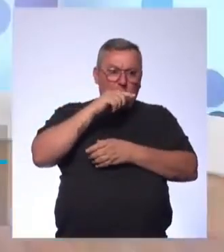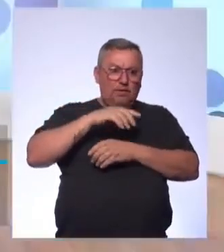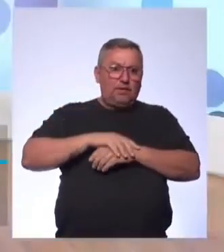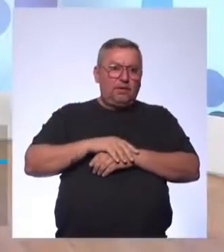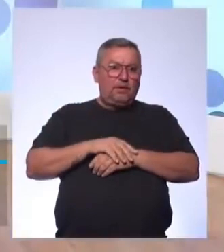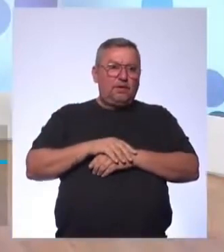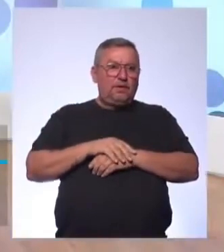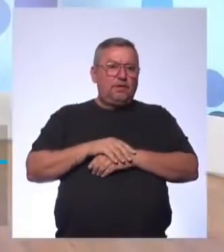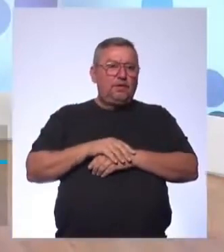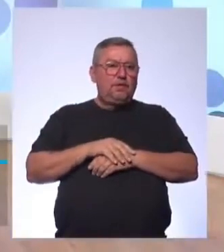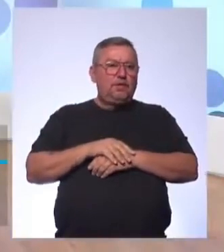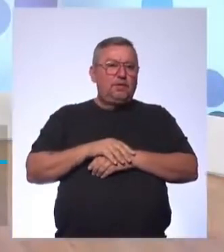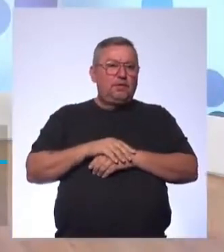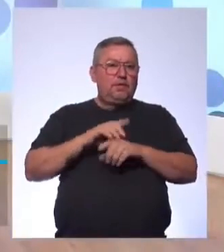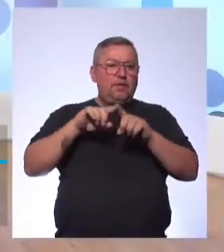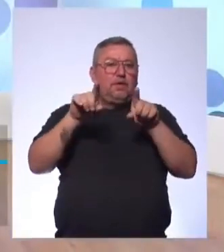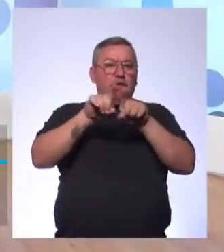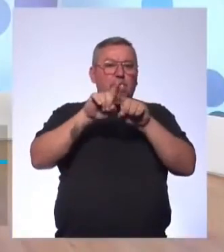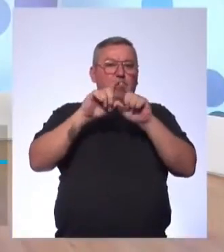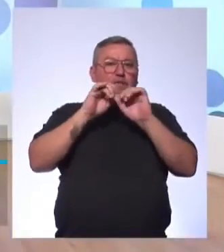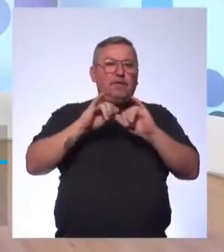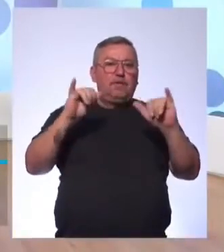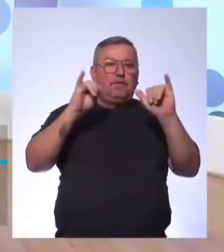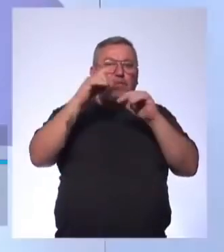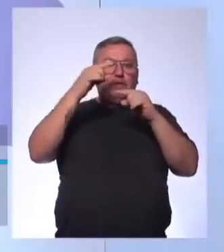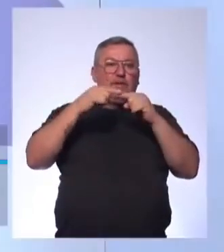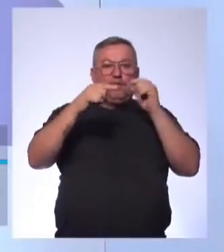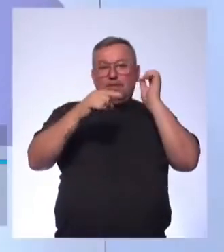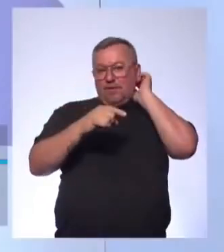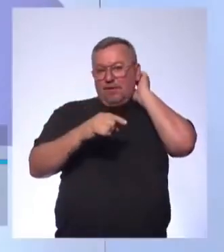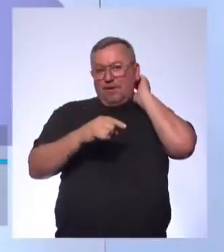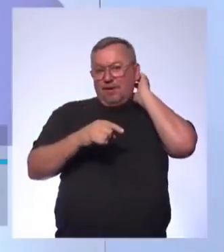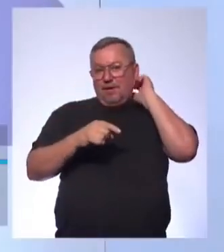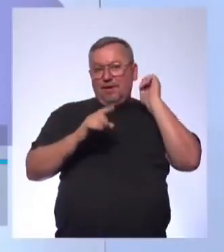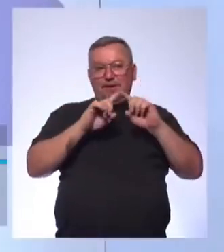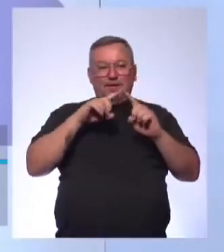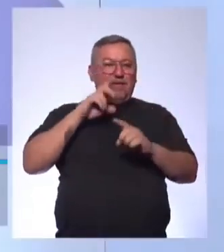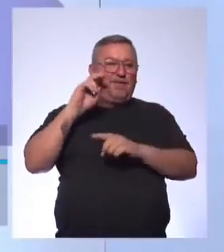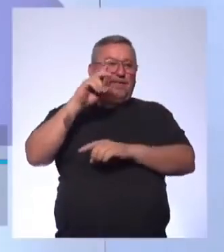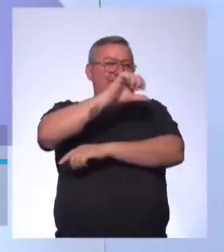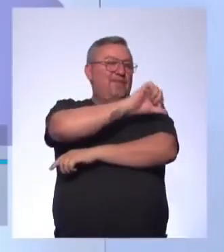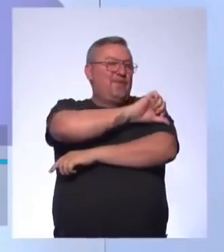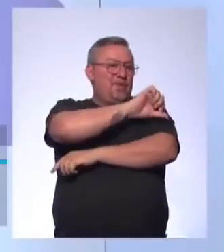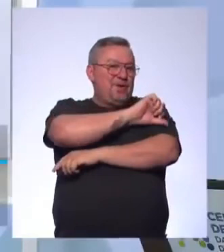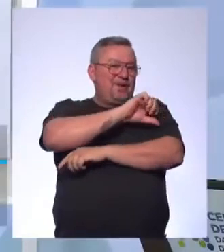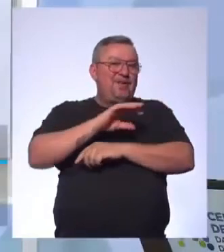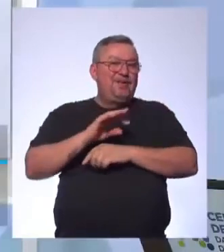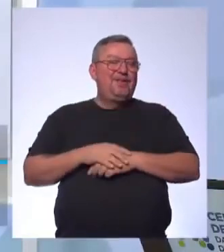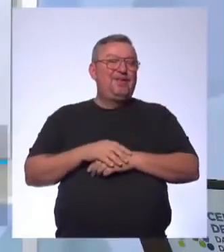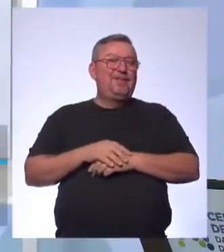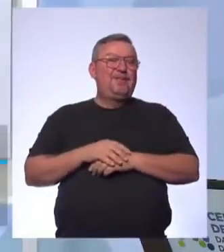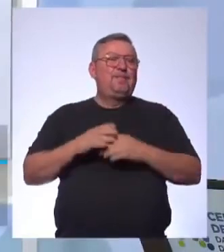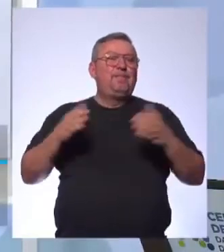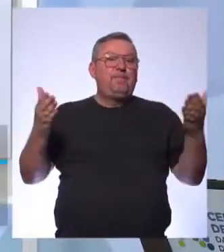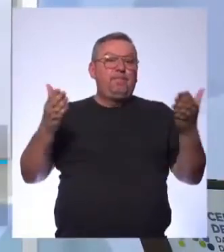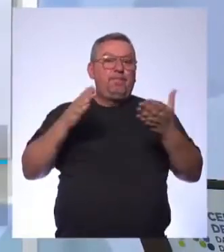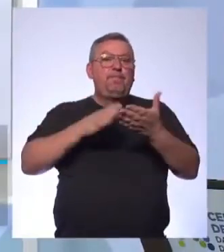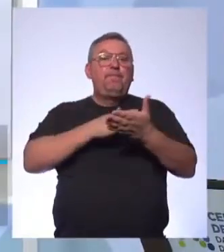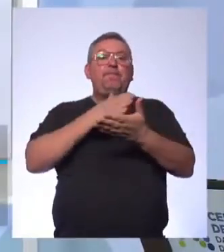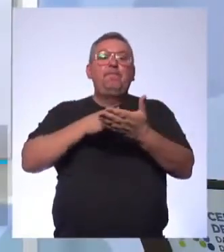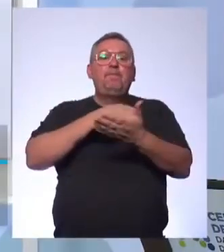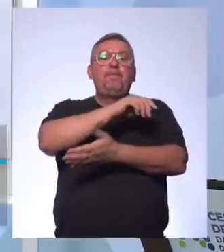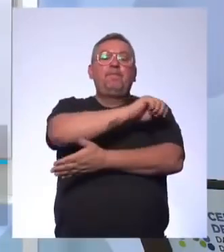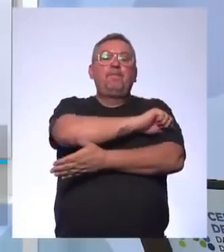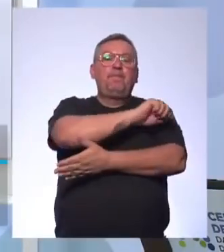oceano. Oceano. Até fazer propaganda, daqui a umas semanas vai ter sobre tornado no 9º ano. Muito bem. Agora, lá no caderno do